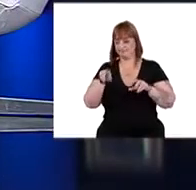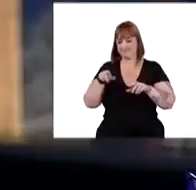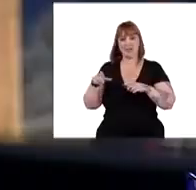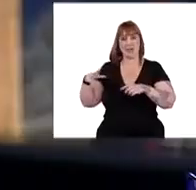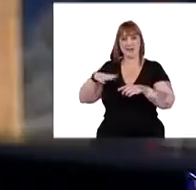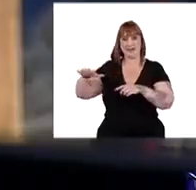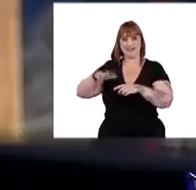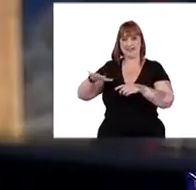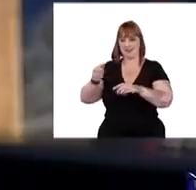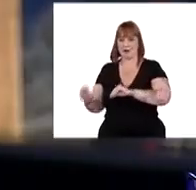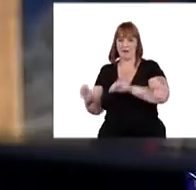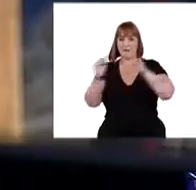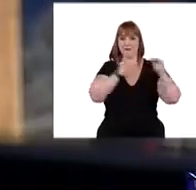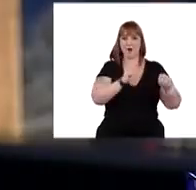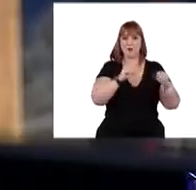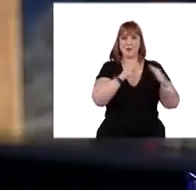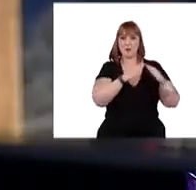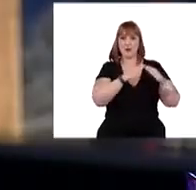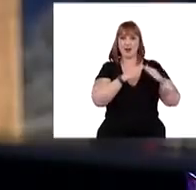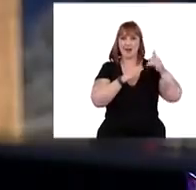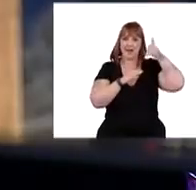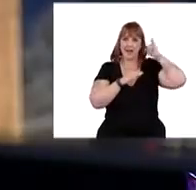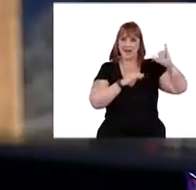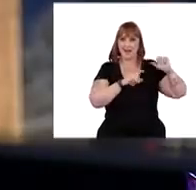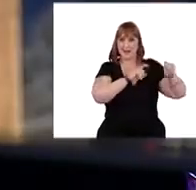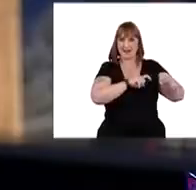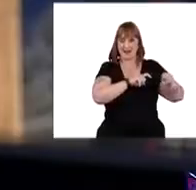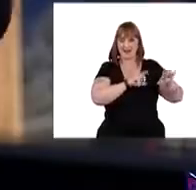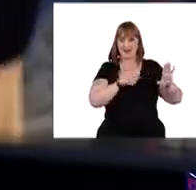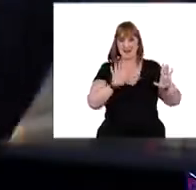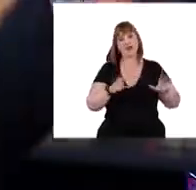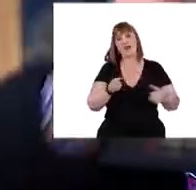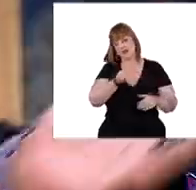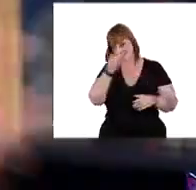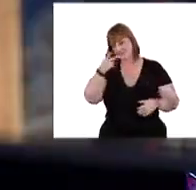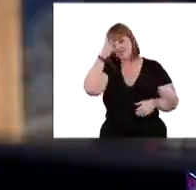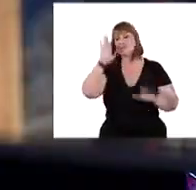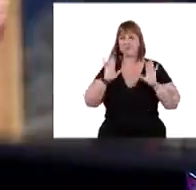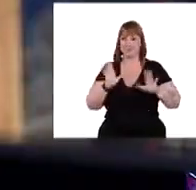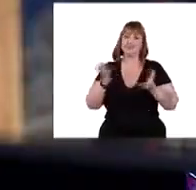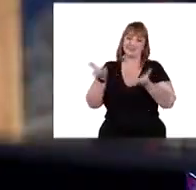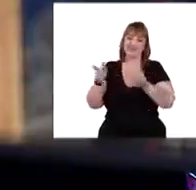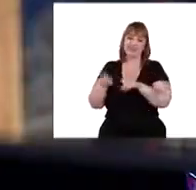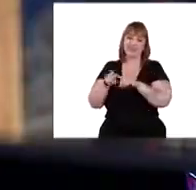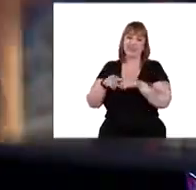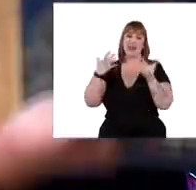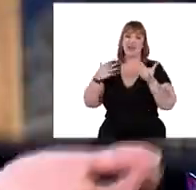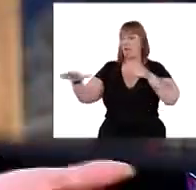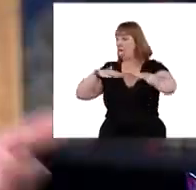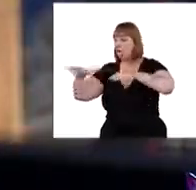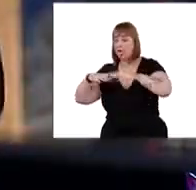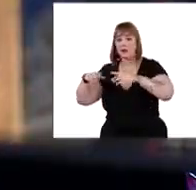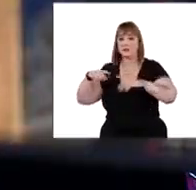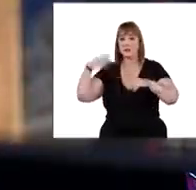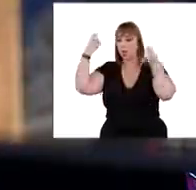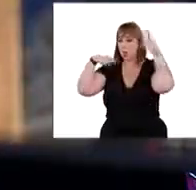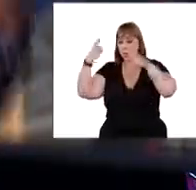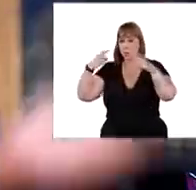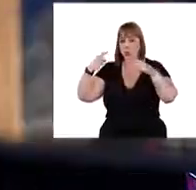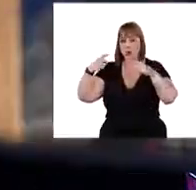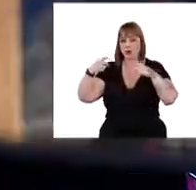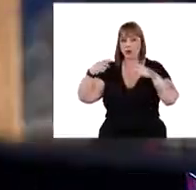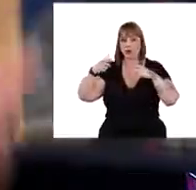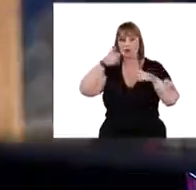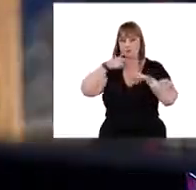que nem é isso, embora muita gente queira, né? Porque muita gente que está na cidade já está cansada de viver aqui nessa agitação que é, nessa loucura que não